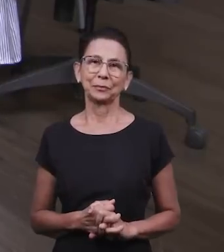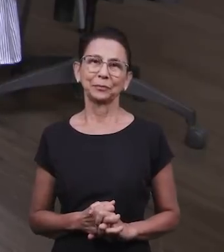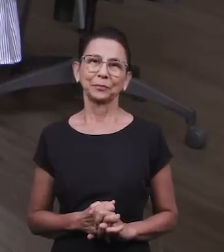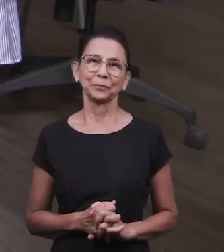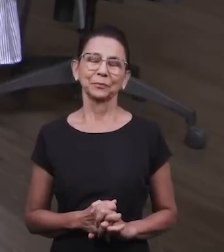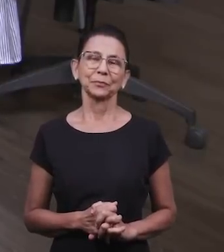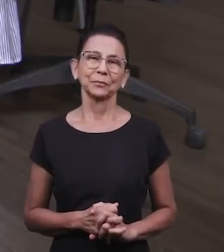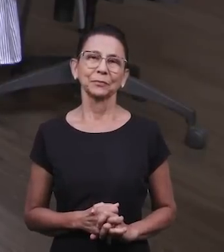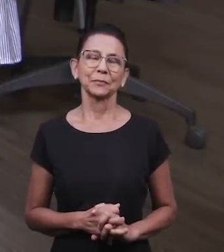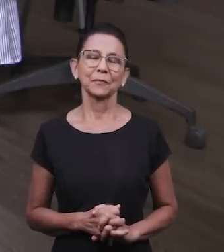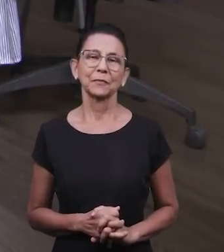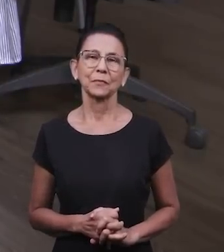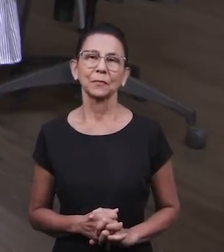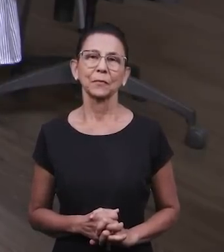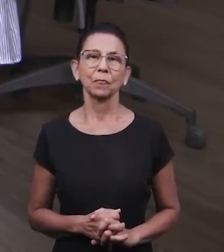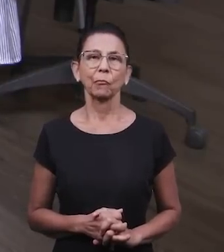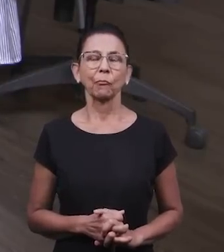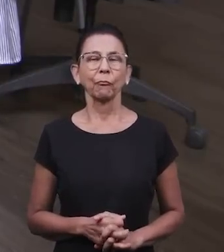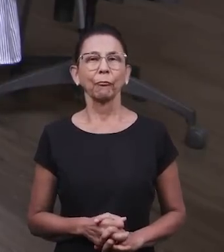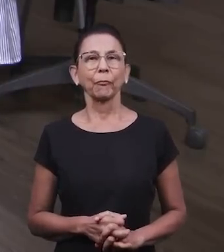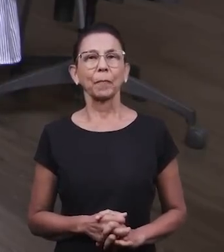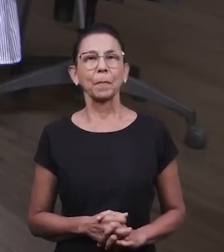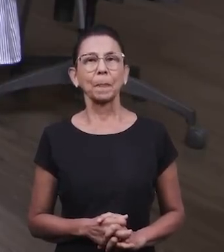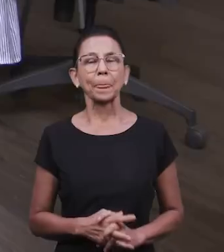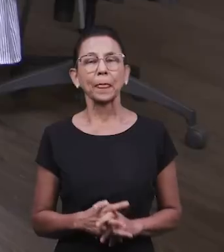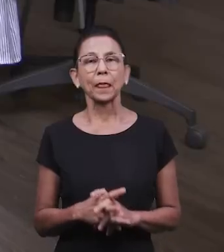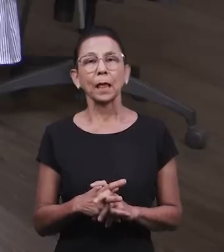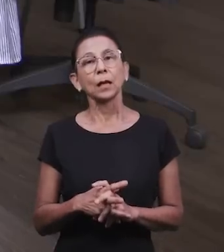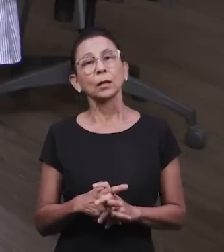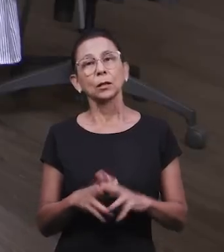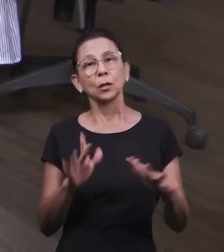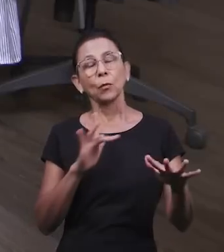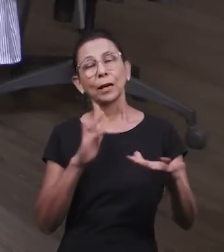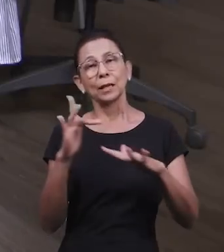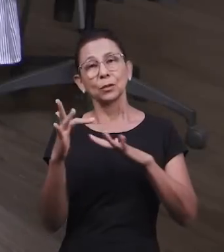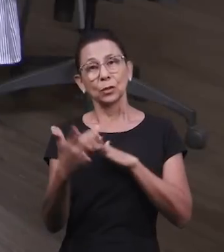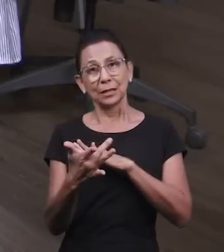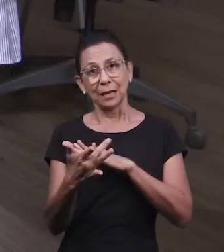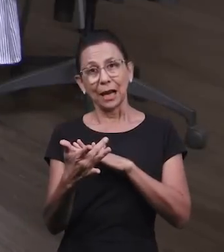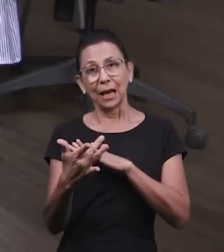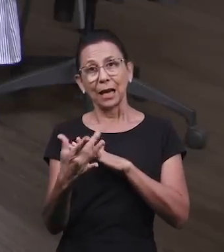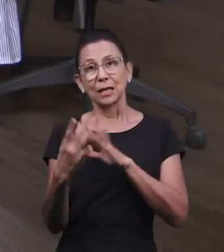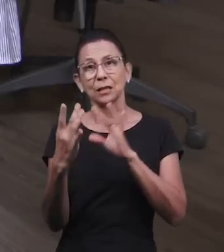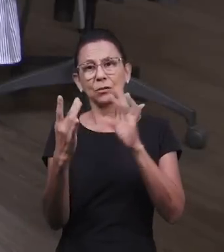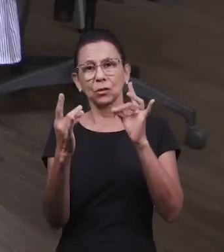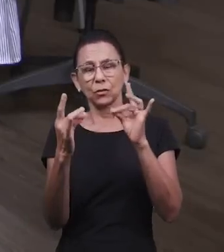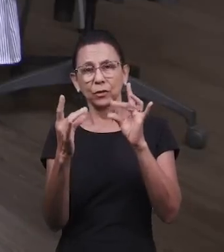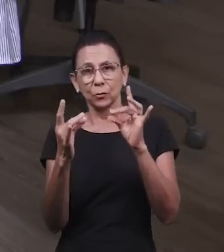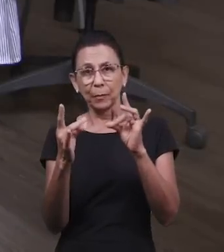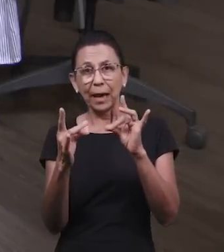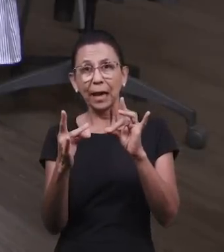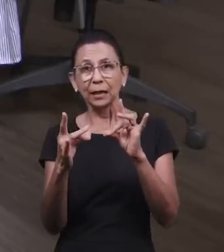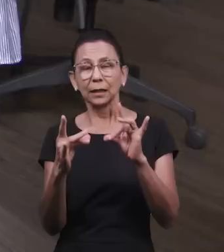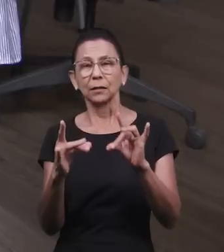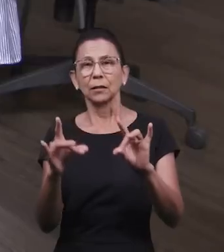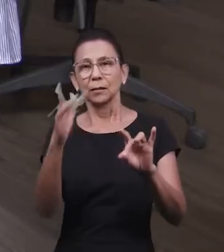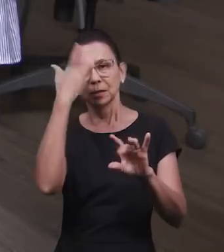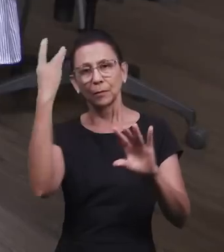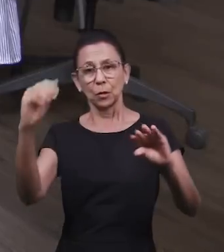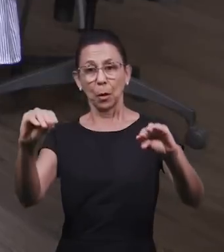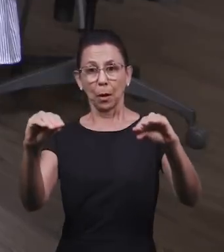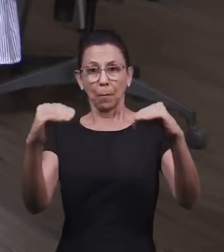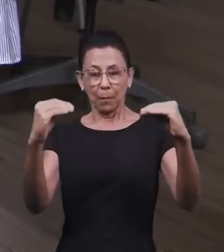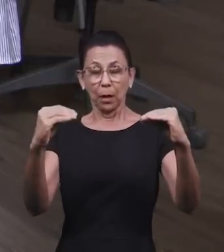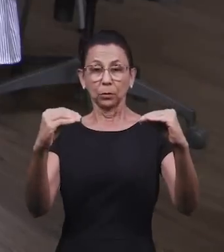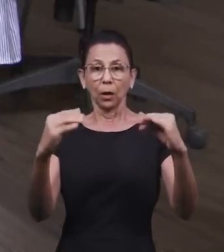gente recebe das redes sociais, ele tenha um impacto tão grande nas nossas emoções, na forma como a gente reage. Então,